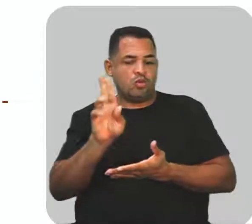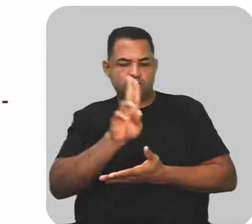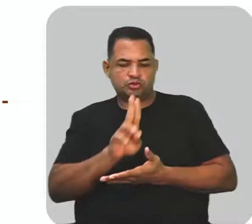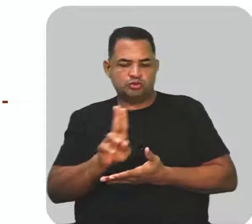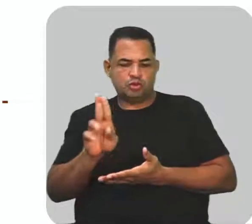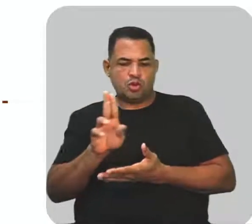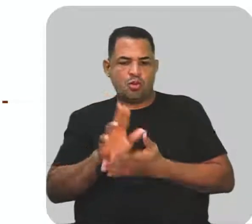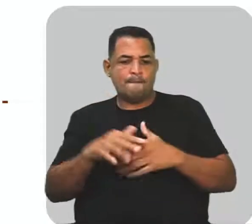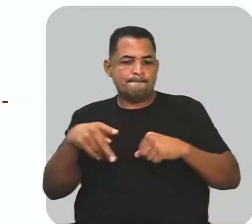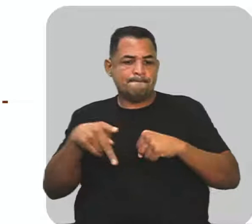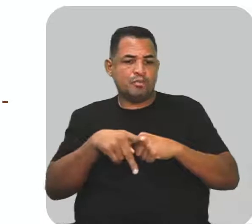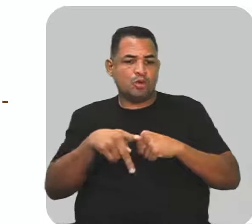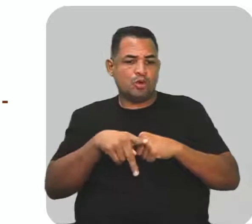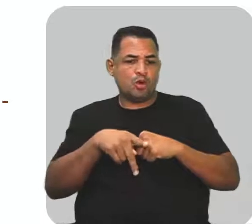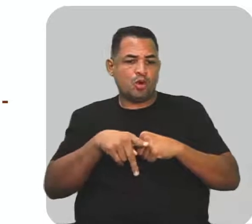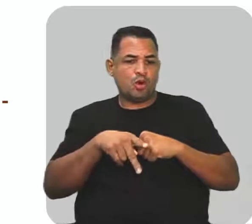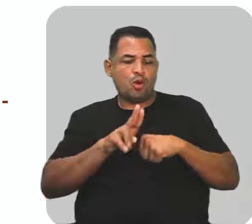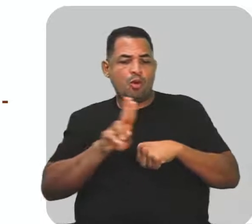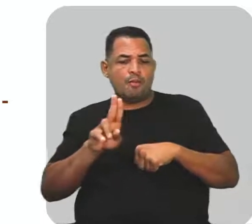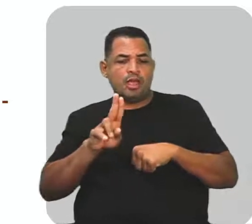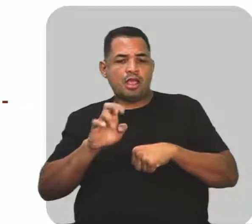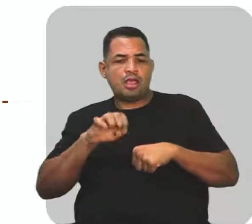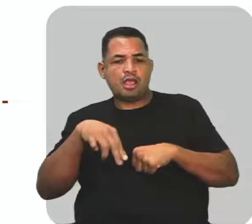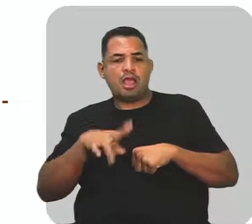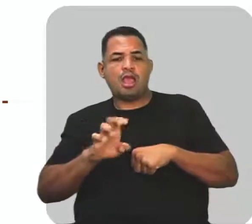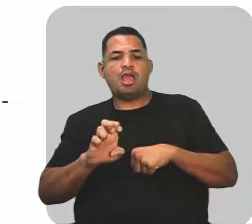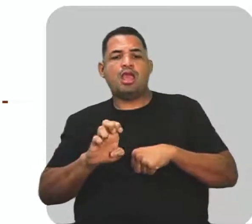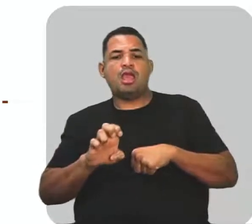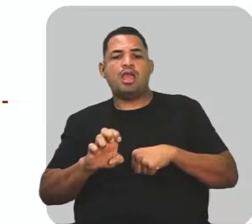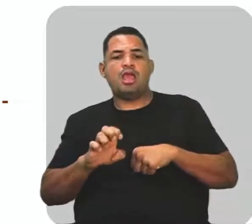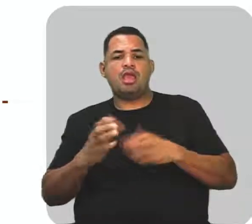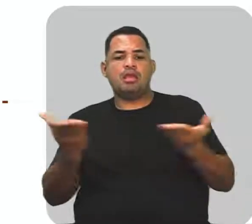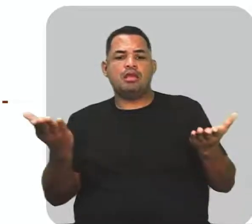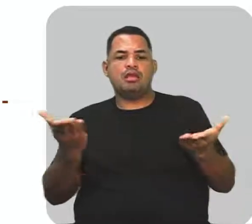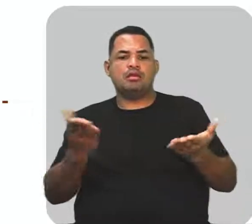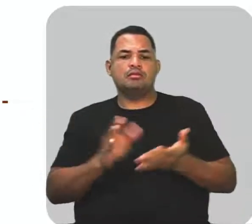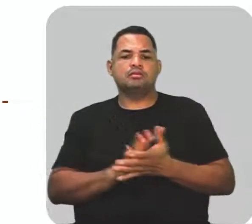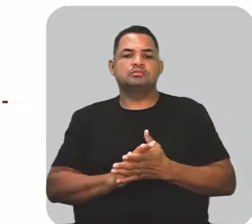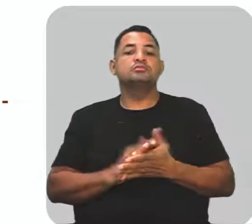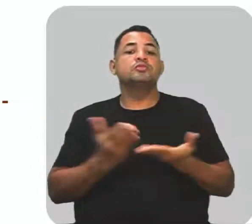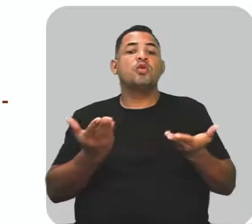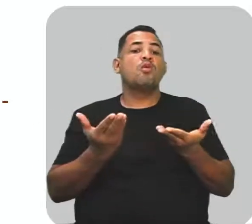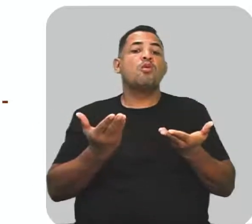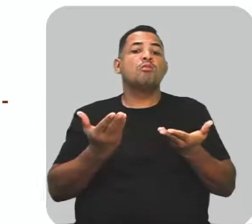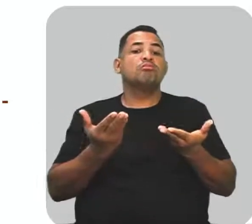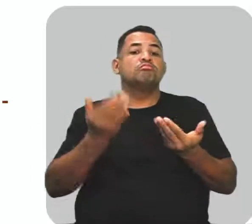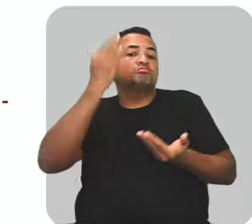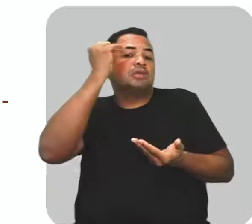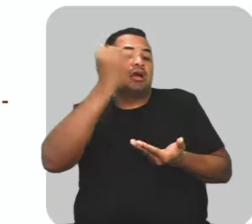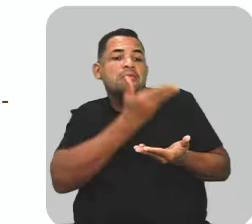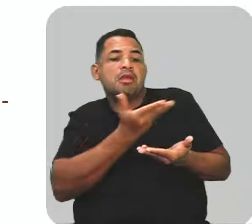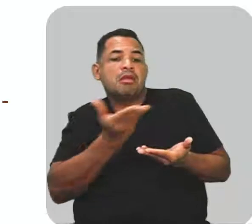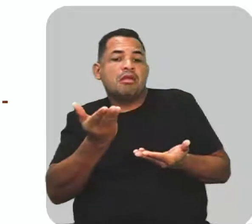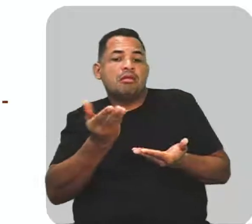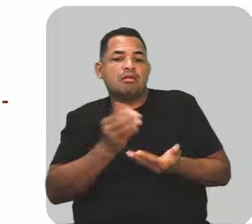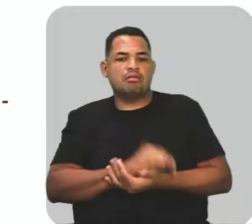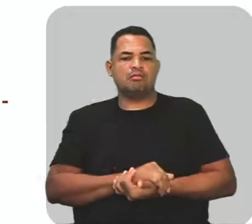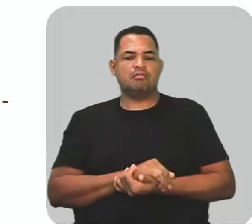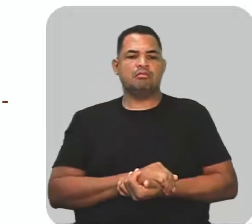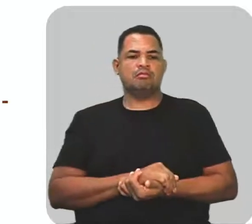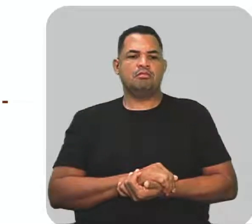com a pontuação. Tá, mas como é que eu sei que ela é uma interrogativa? Vamos ao contexto, vamos à